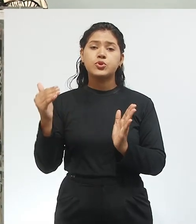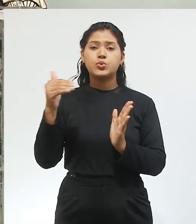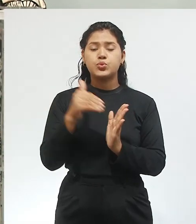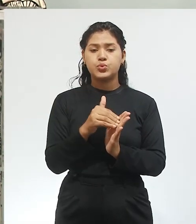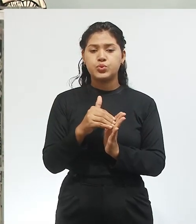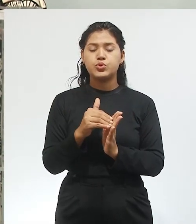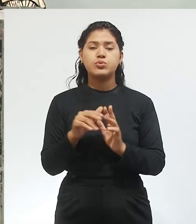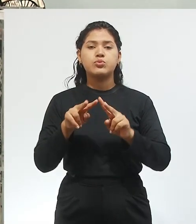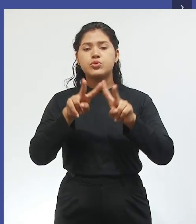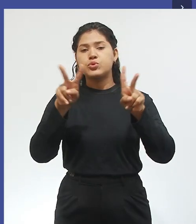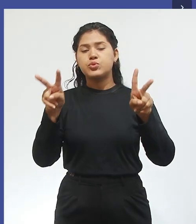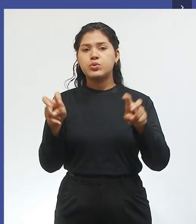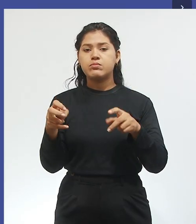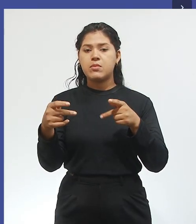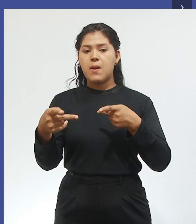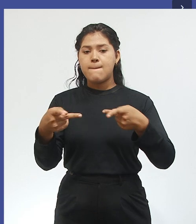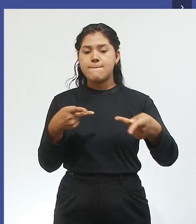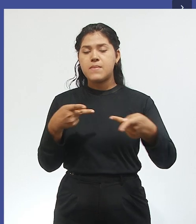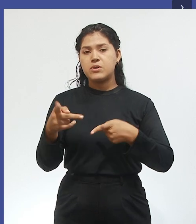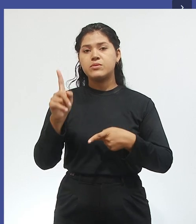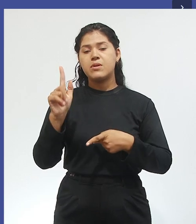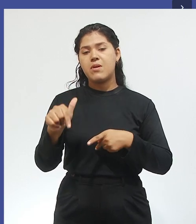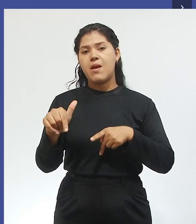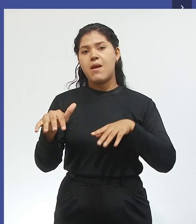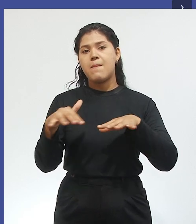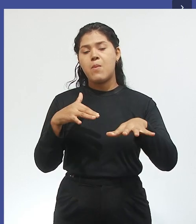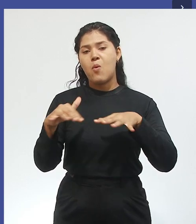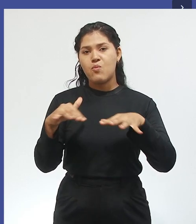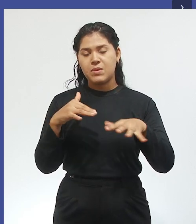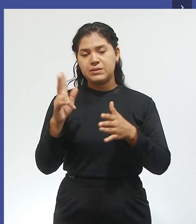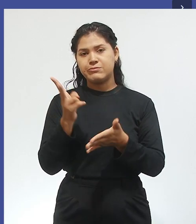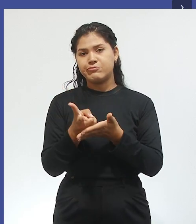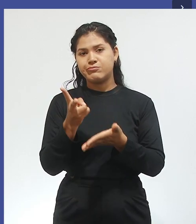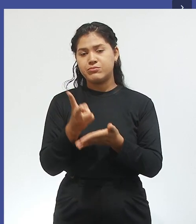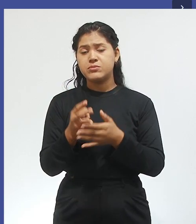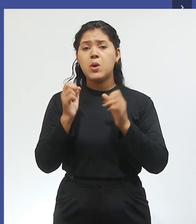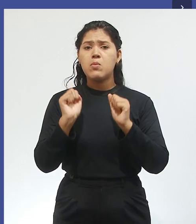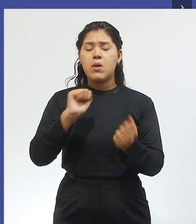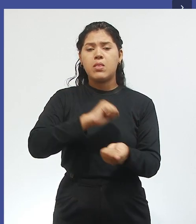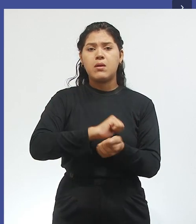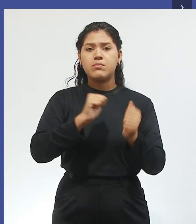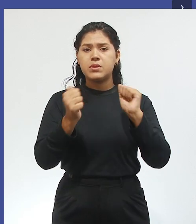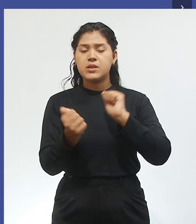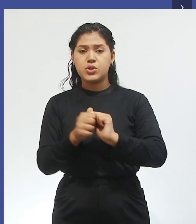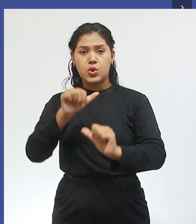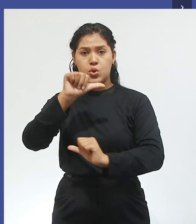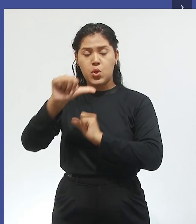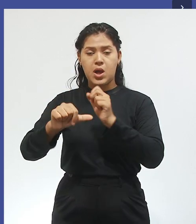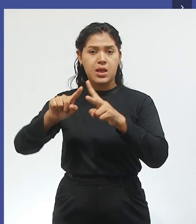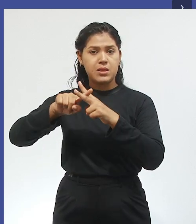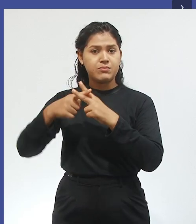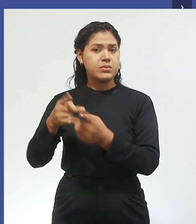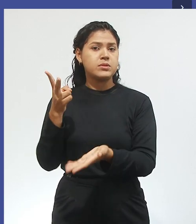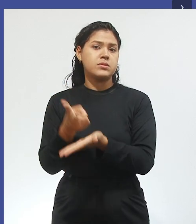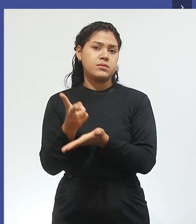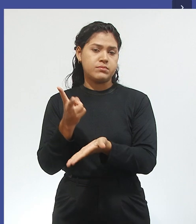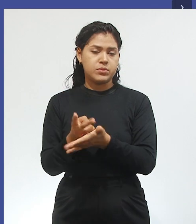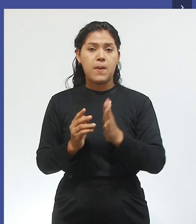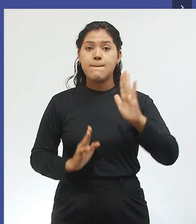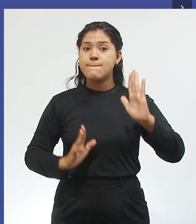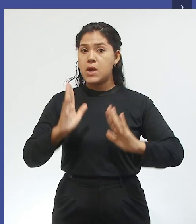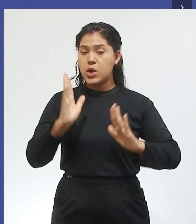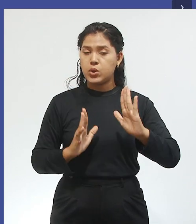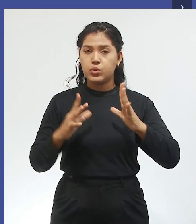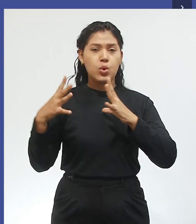E por último, a gente tem que falar o seguinte, que o plano, ele é dinâmico e ele pode ser alterado a qualquer tempo durante o processo de